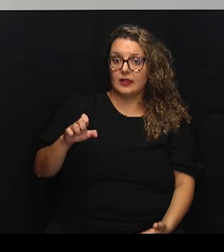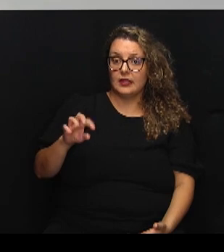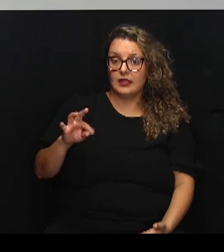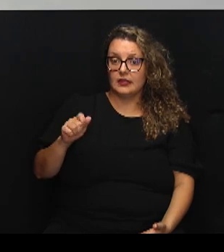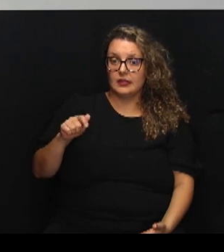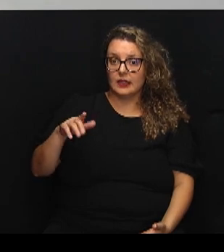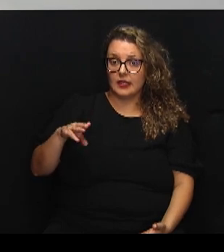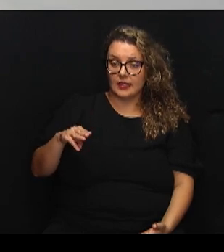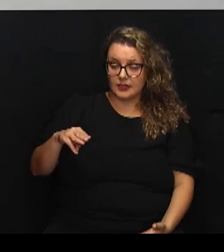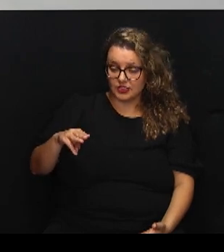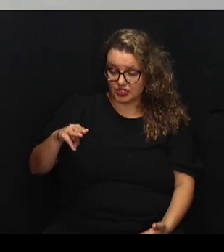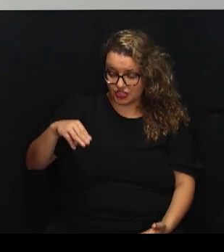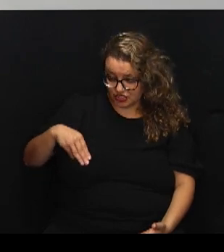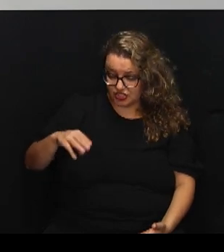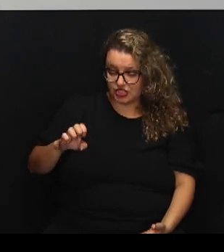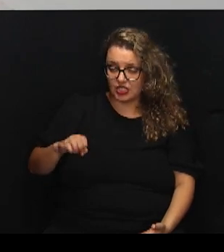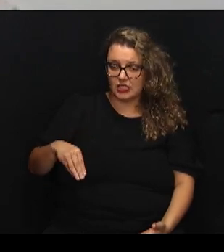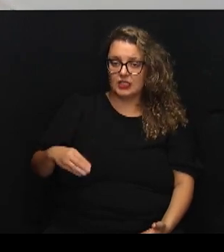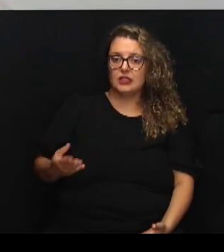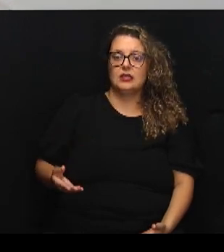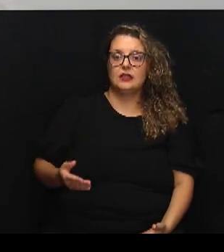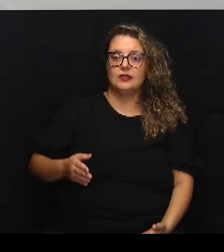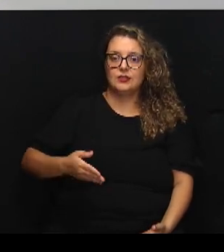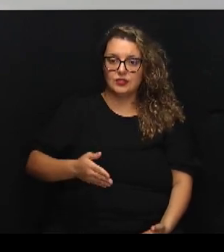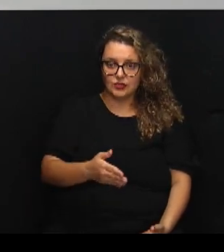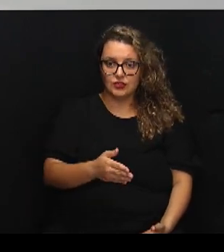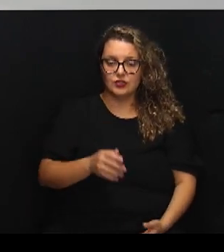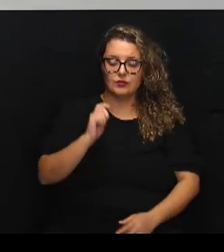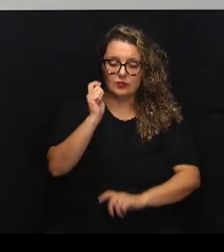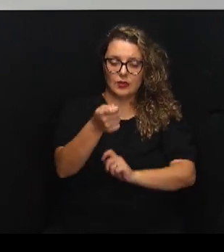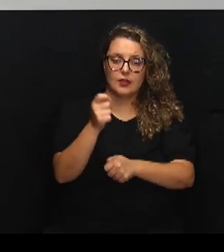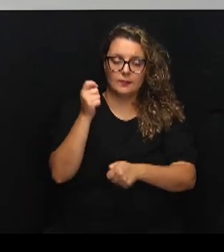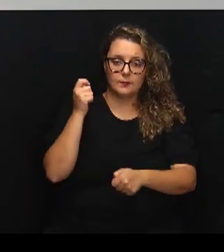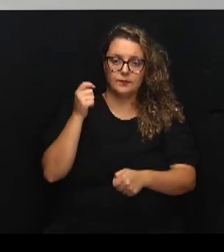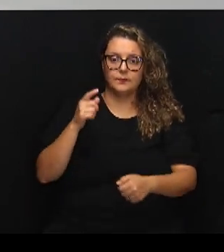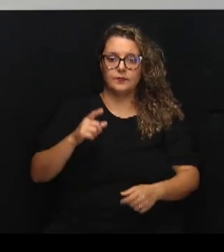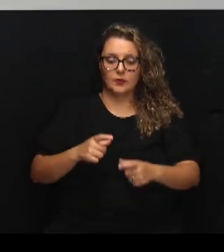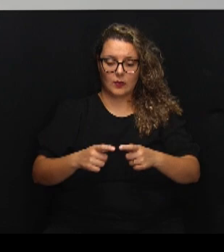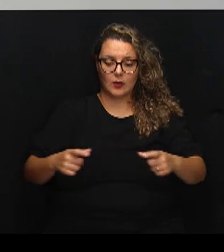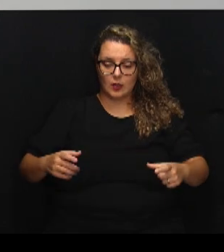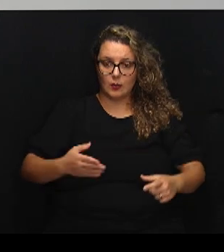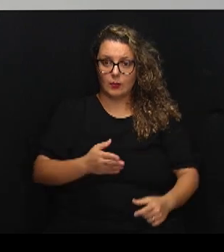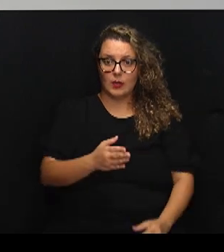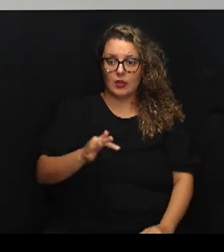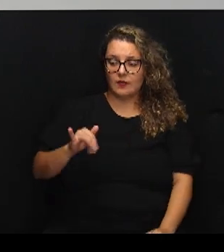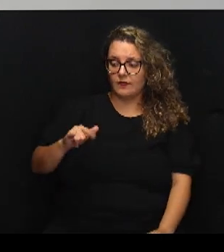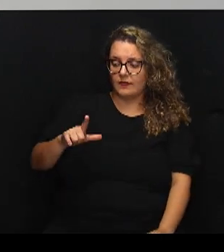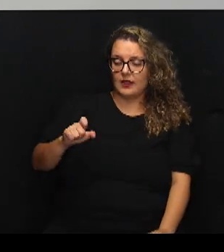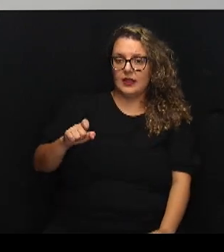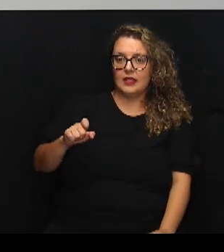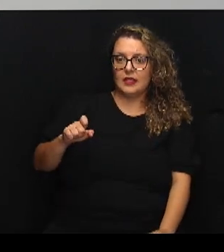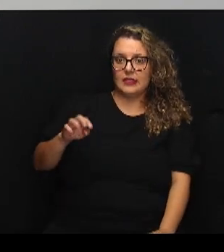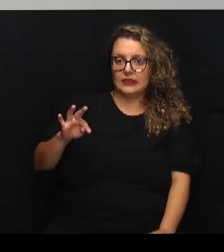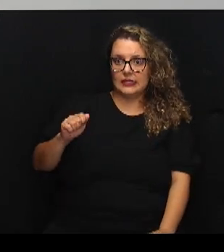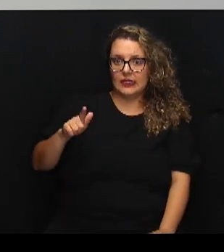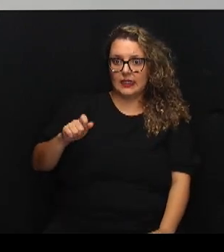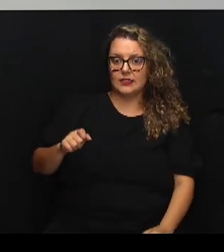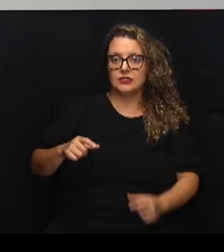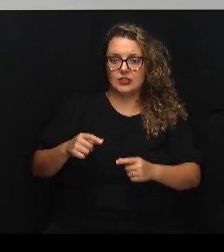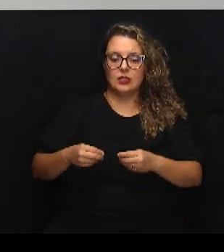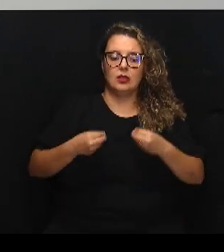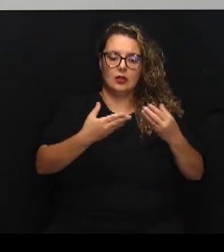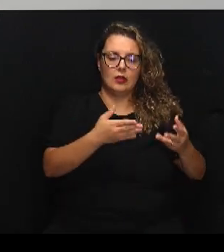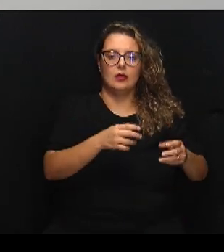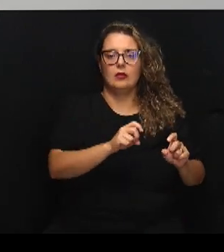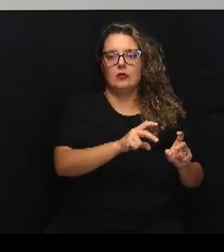da filetagem de peixes lá no Alasca, né? Então a indústria pesqueira lá, eles pegavam os peixes, né, faziam a filetagem,